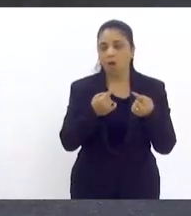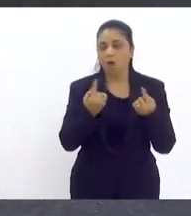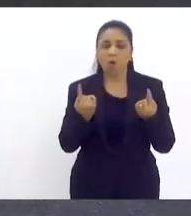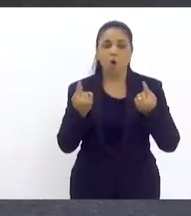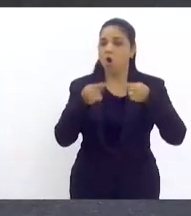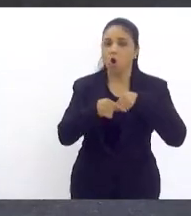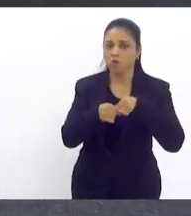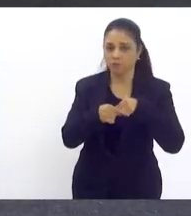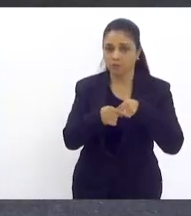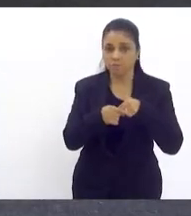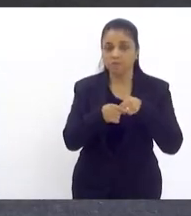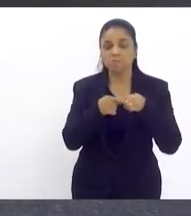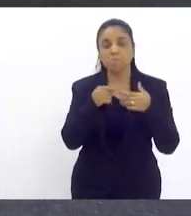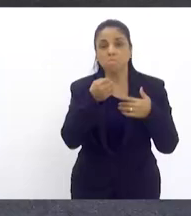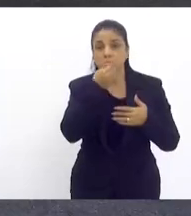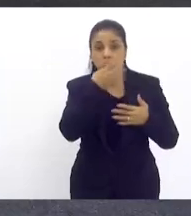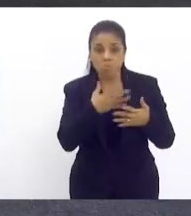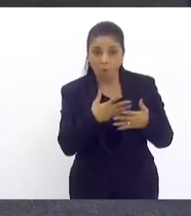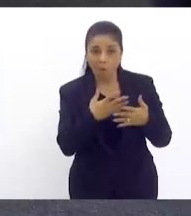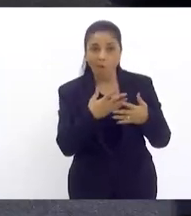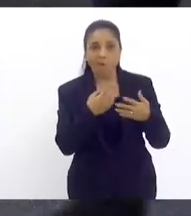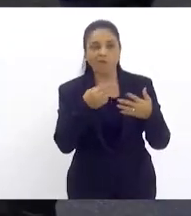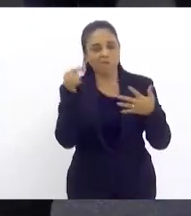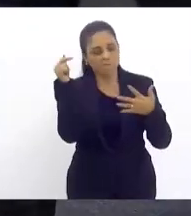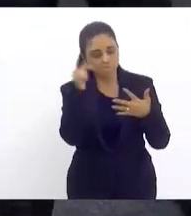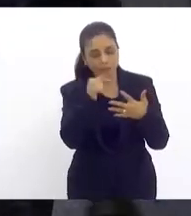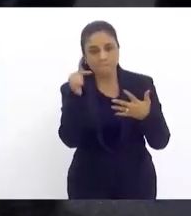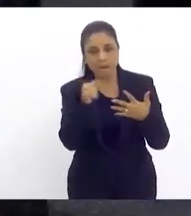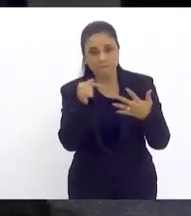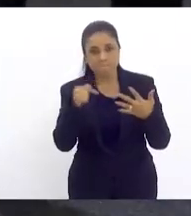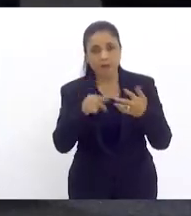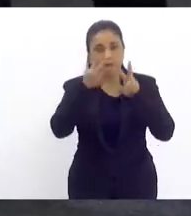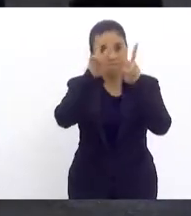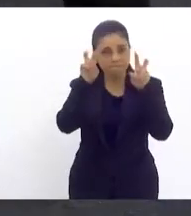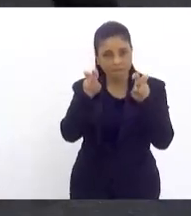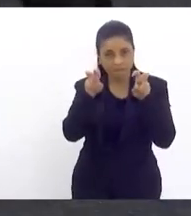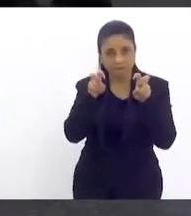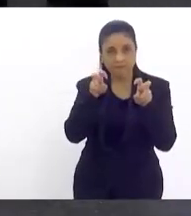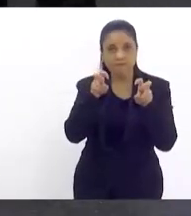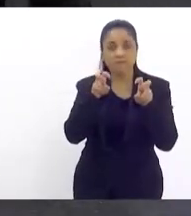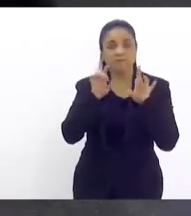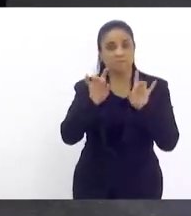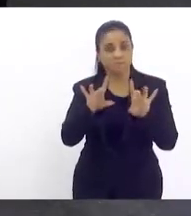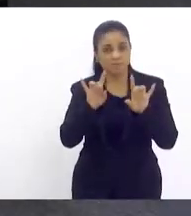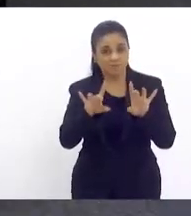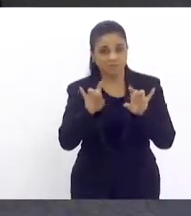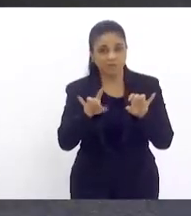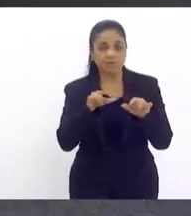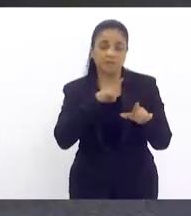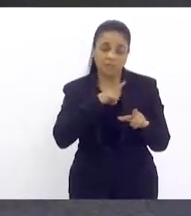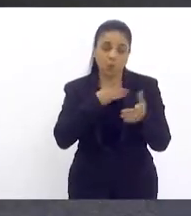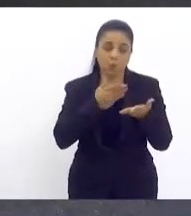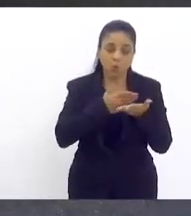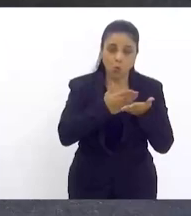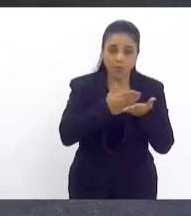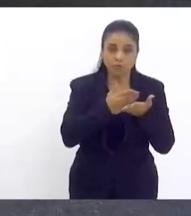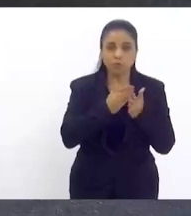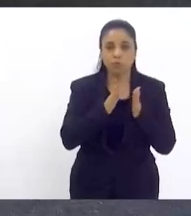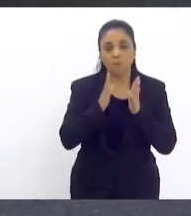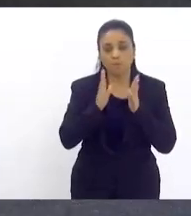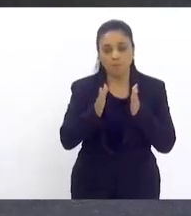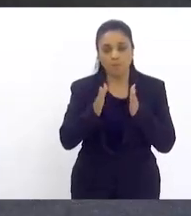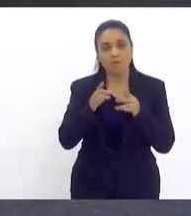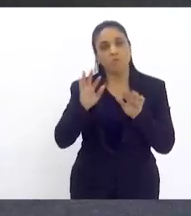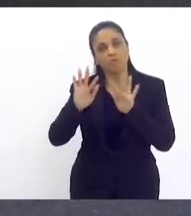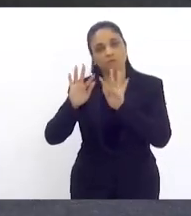como algo pontual que vai tratar de um assunto específico e que vai ter Princípio Meio fim e que não vai ter a mesma